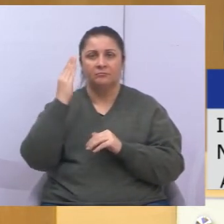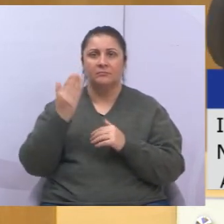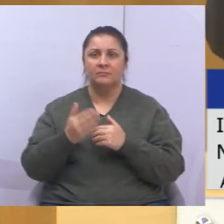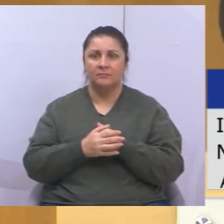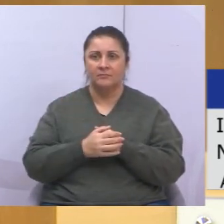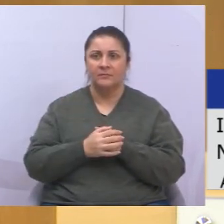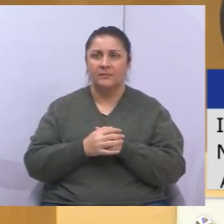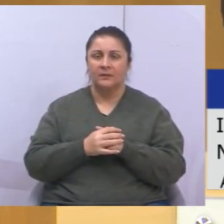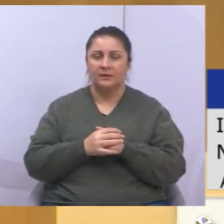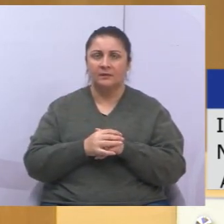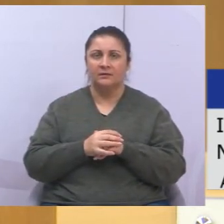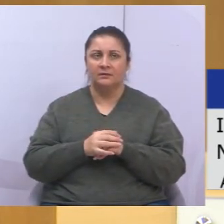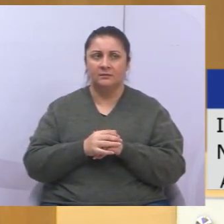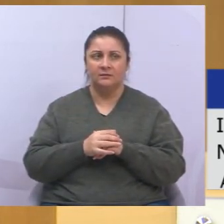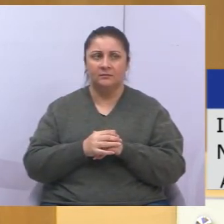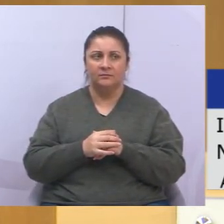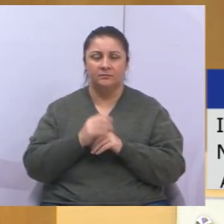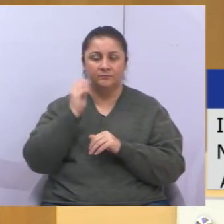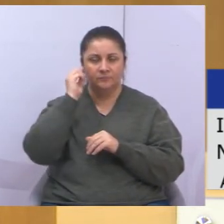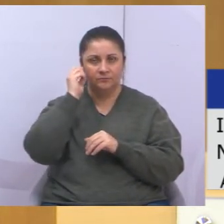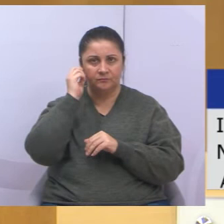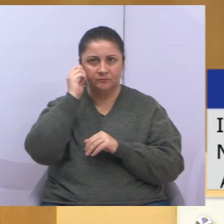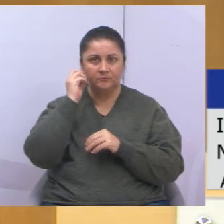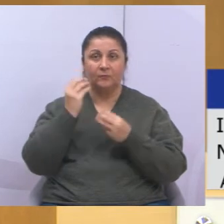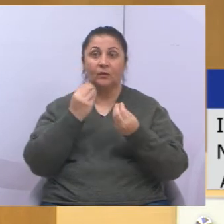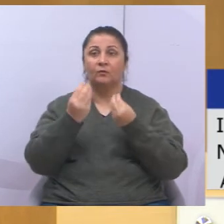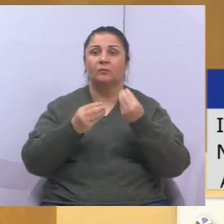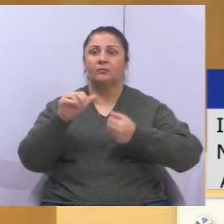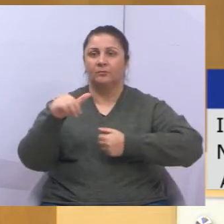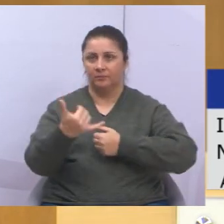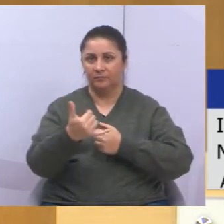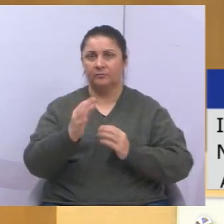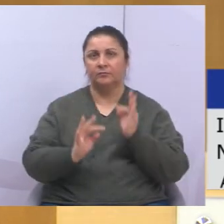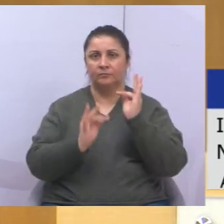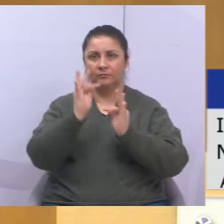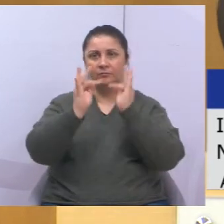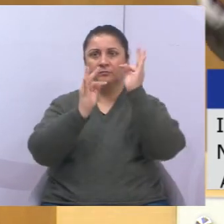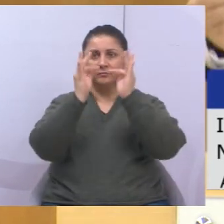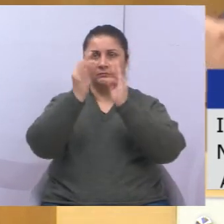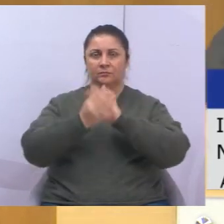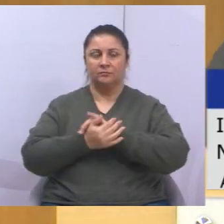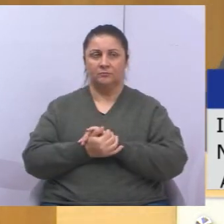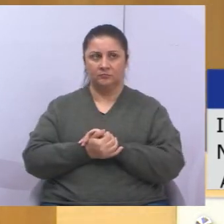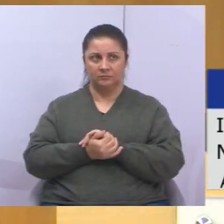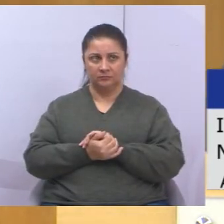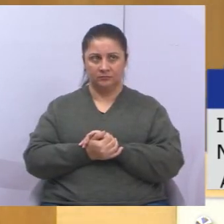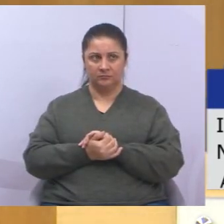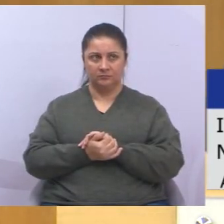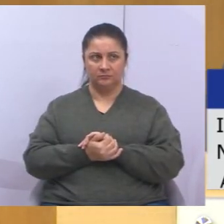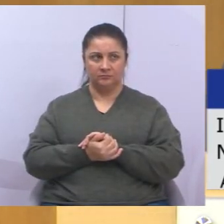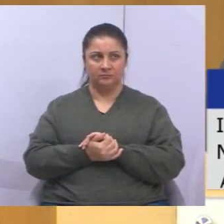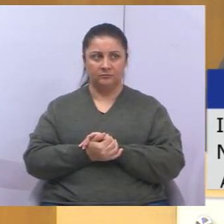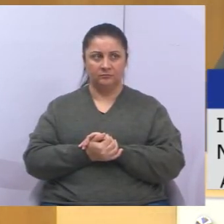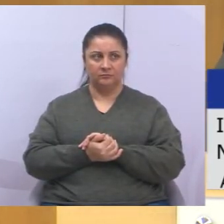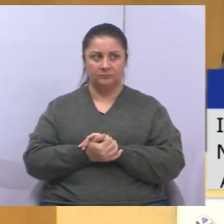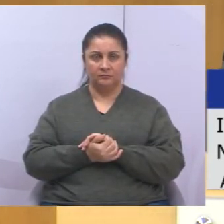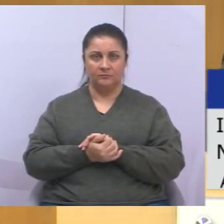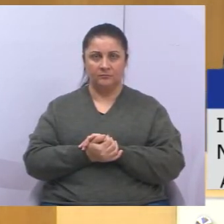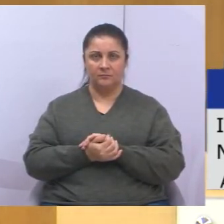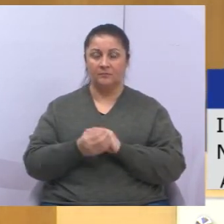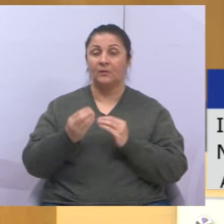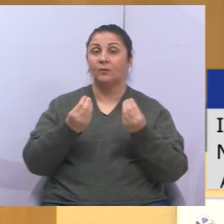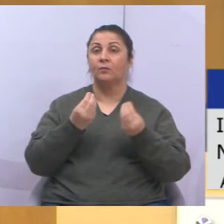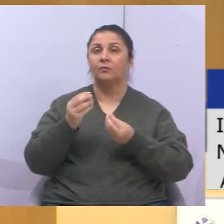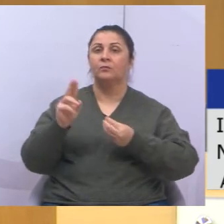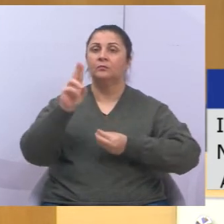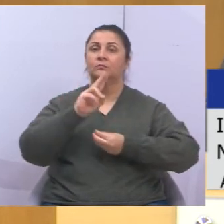é o proveito que elas vão tirar dessa tecnologia, tirar proveito desse meio tecnológico